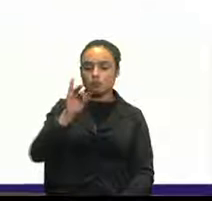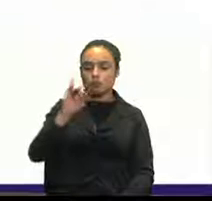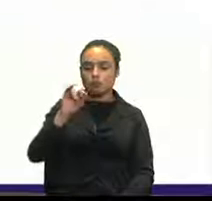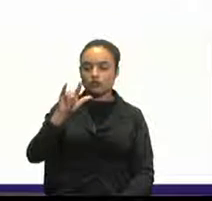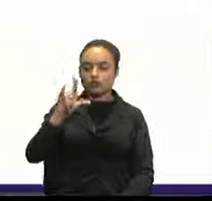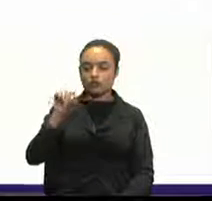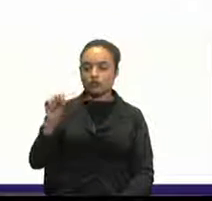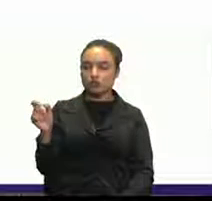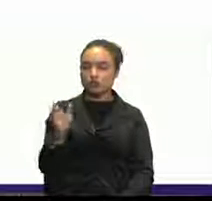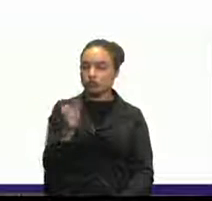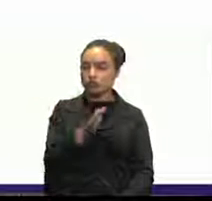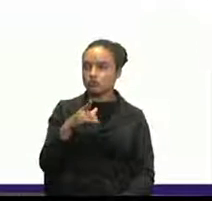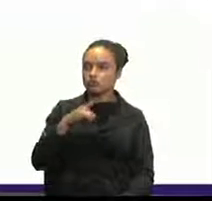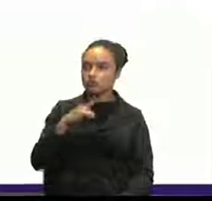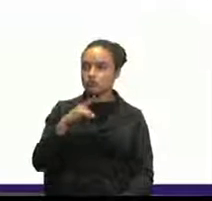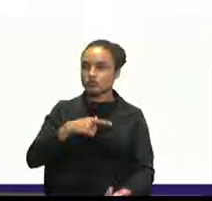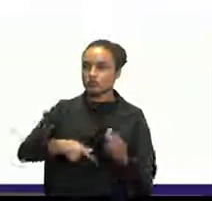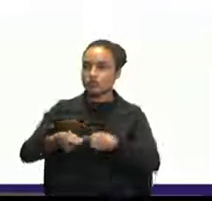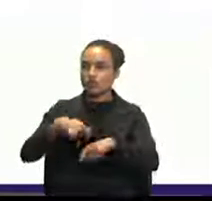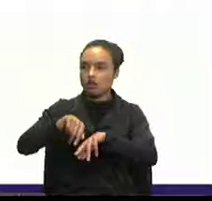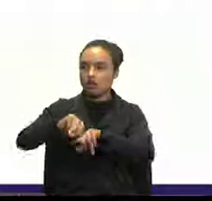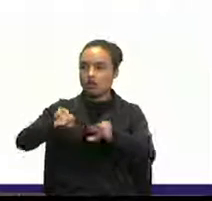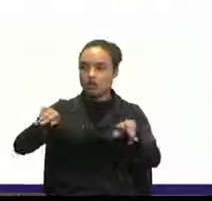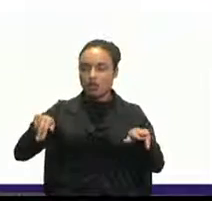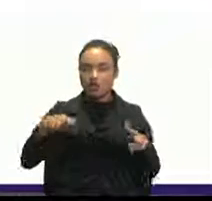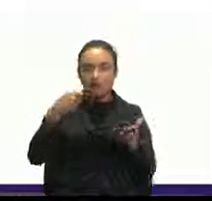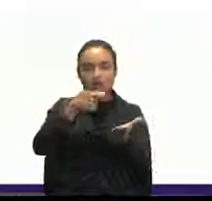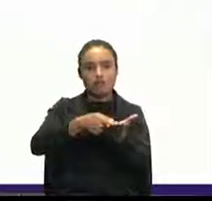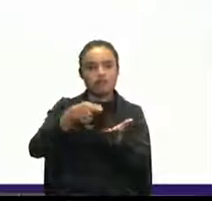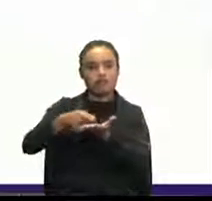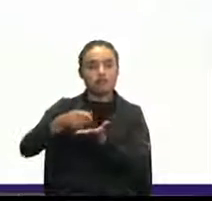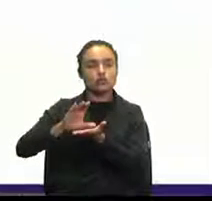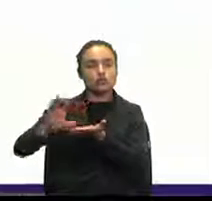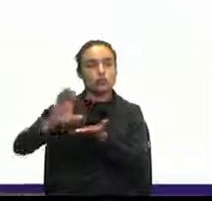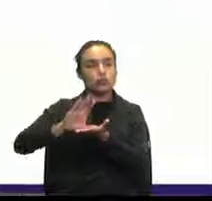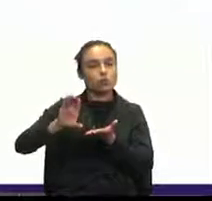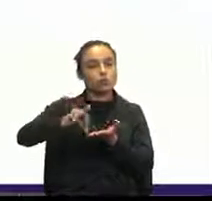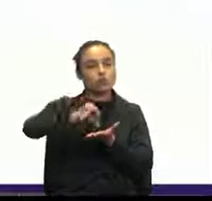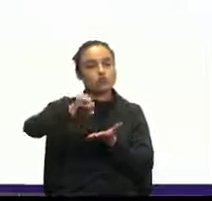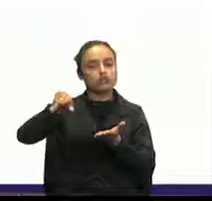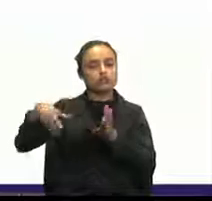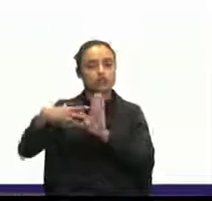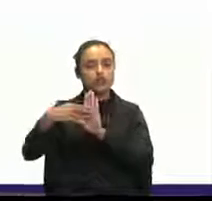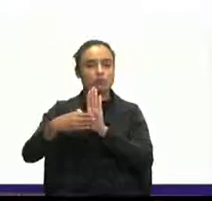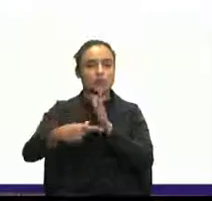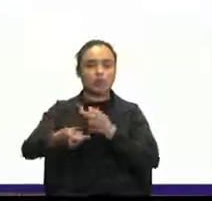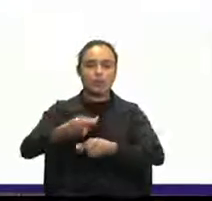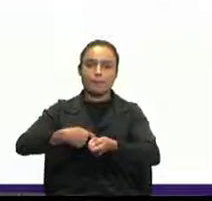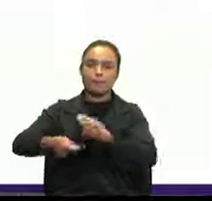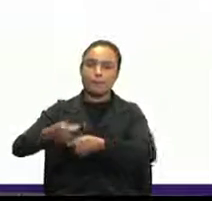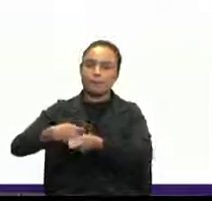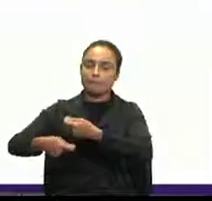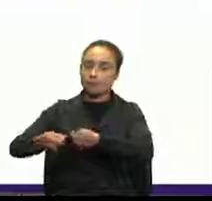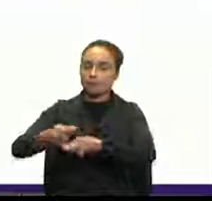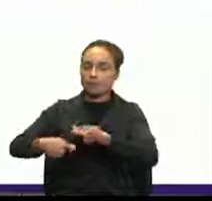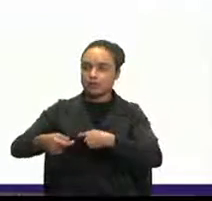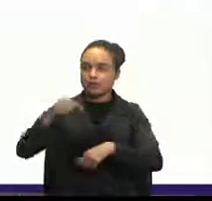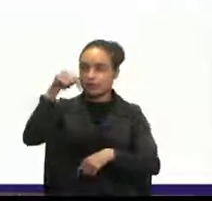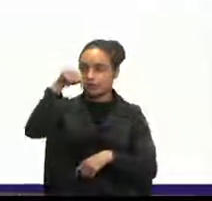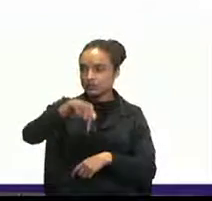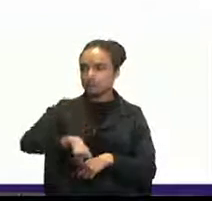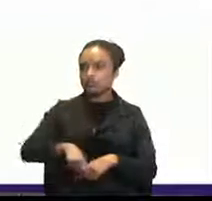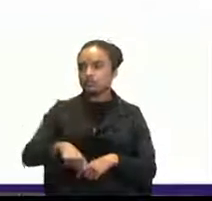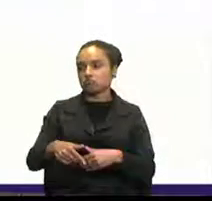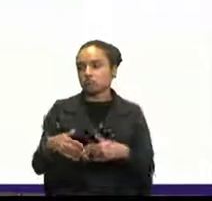diversificar uma carteira de investimentos para reduzirmos os riscos chamados nos temáticos ou seja aqueles inerentes